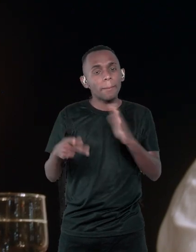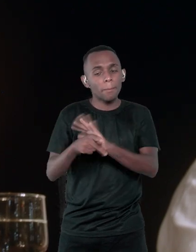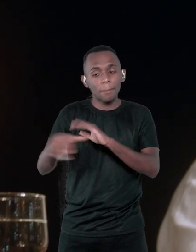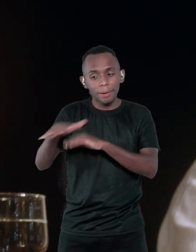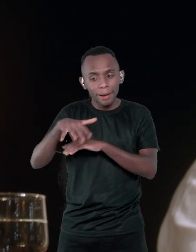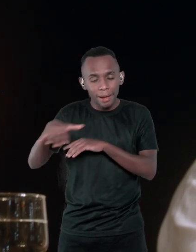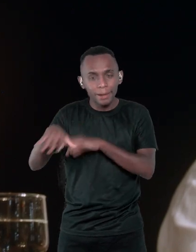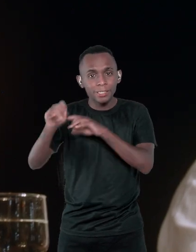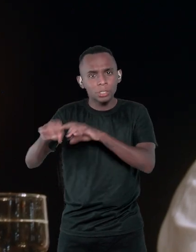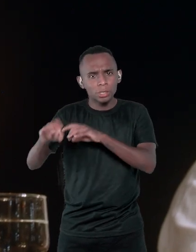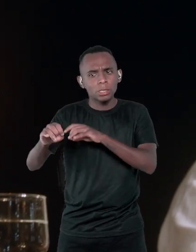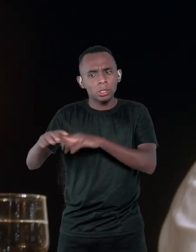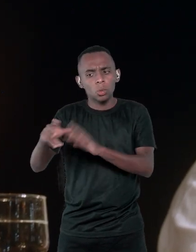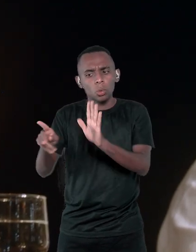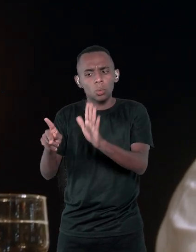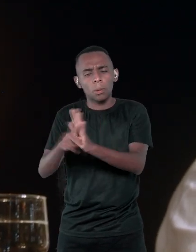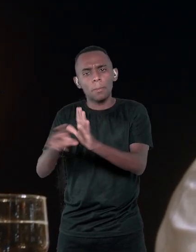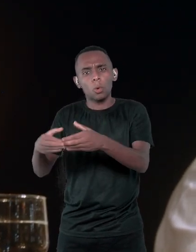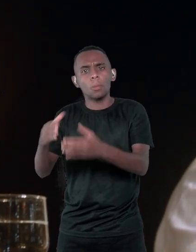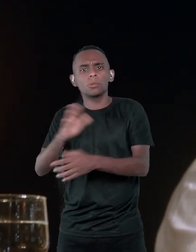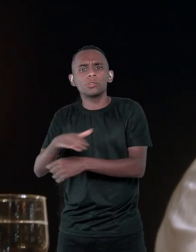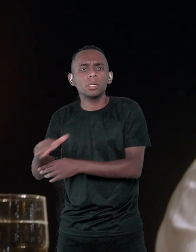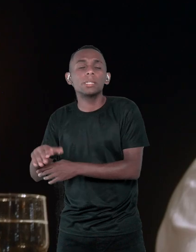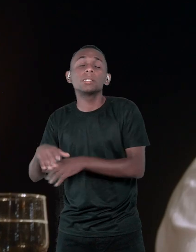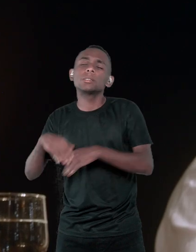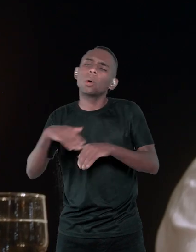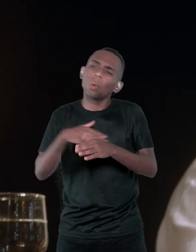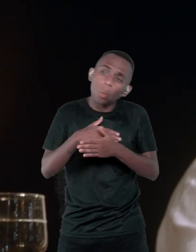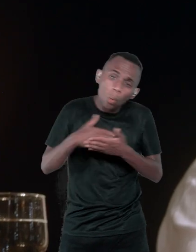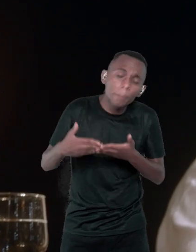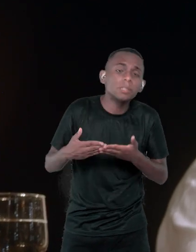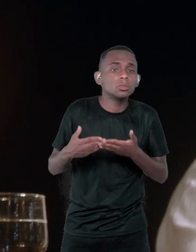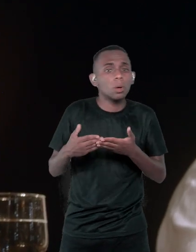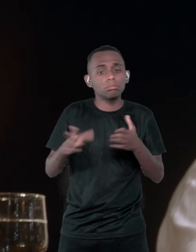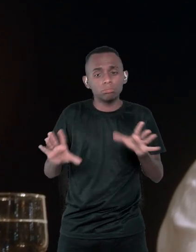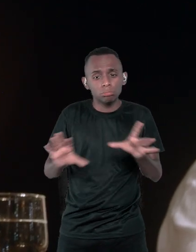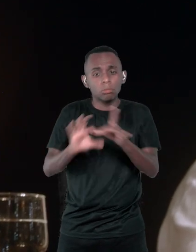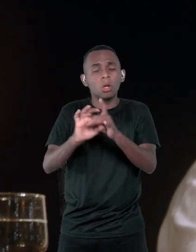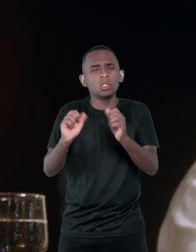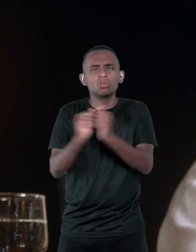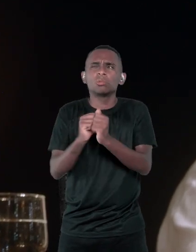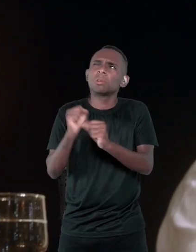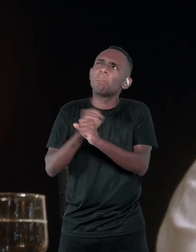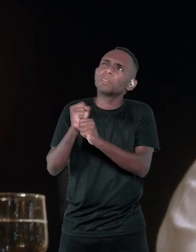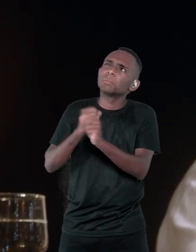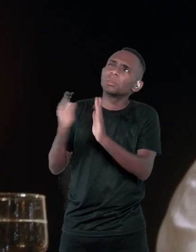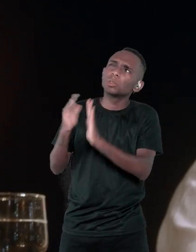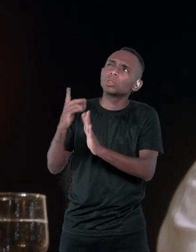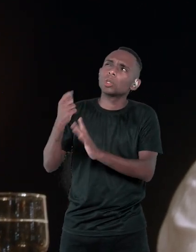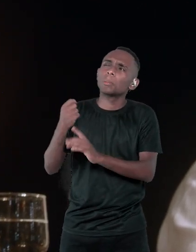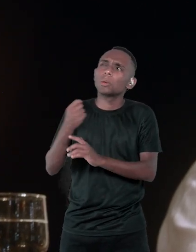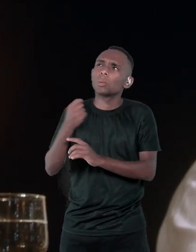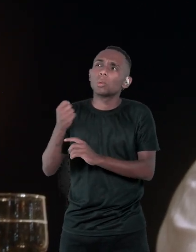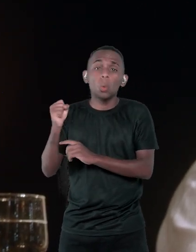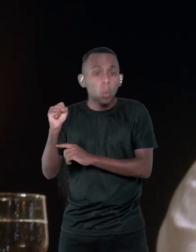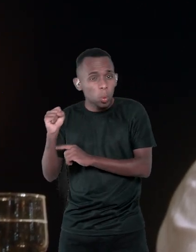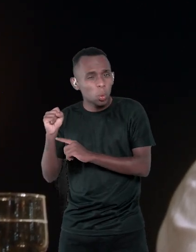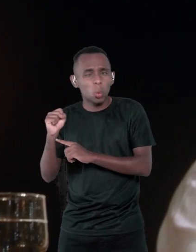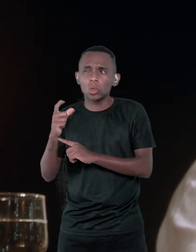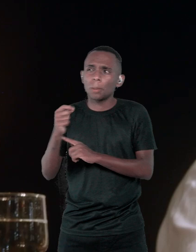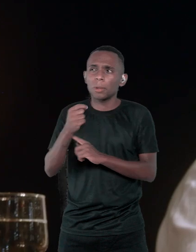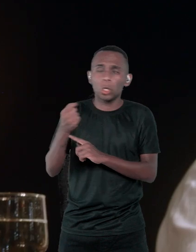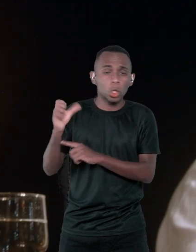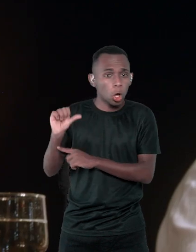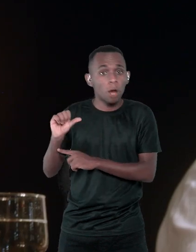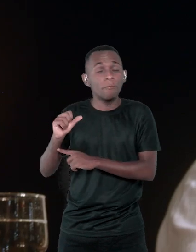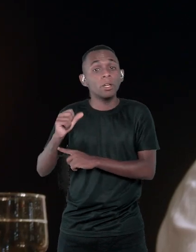e começamos a olhar e incluí-los em todas as ações. Isso foi lá em 2008, 2009, e a gente ganhou mais de 15